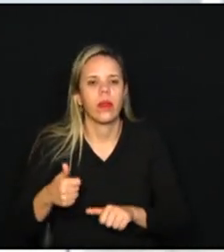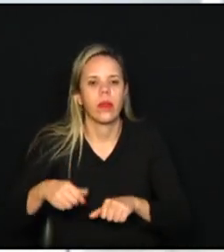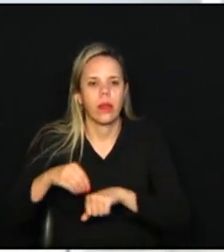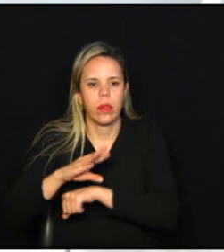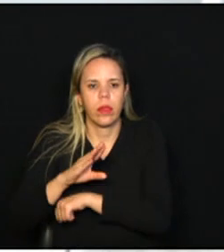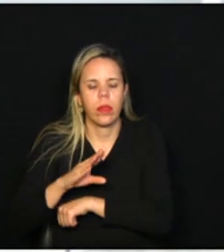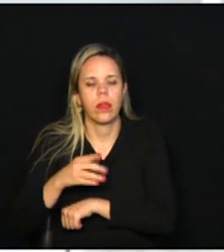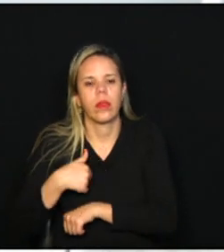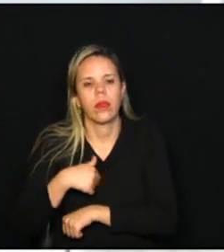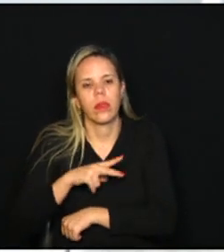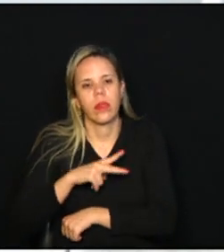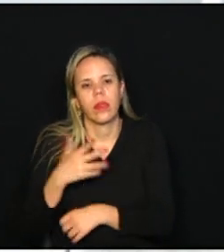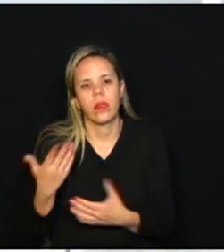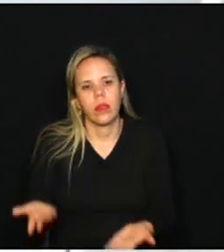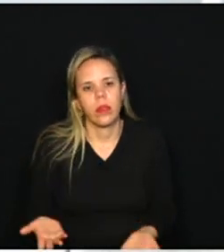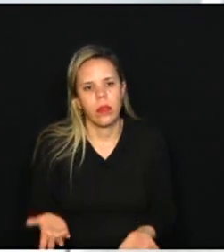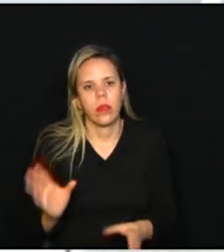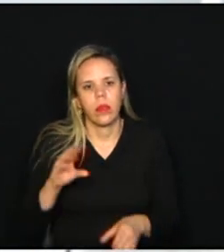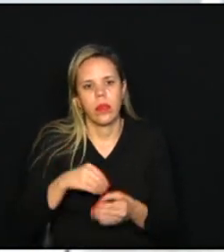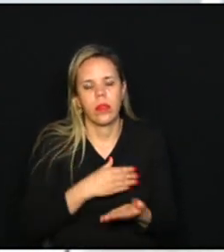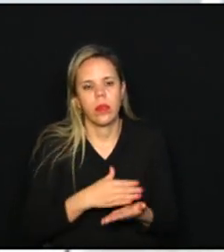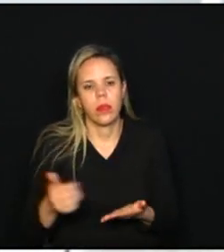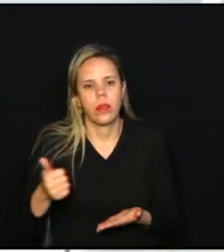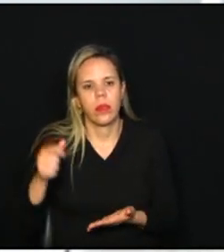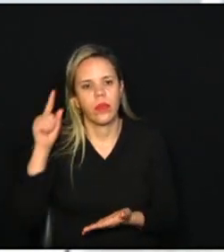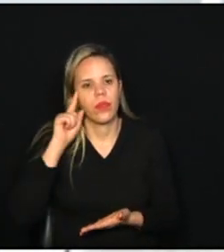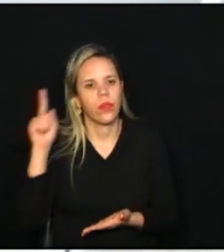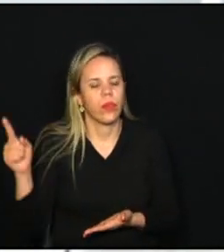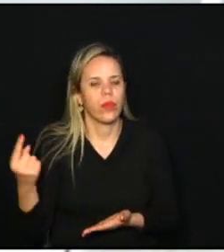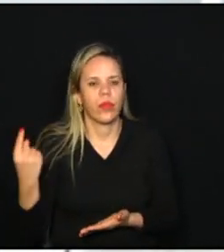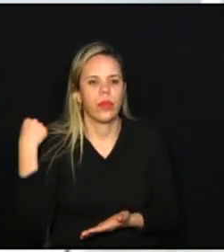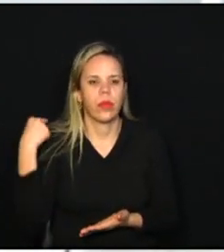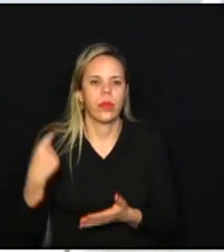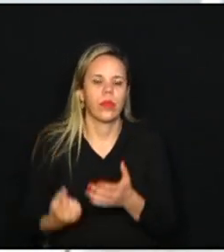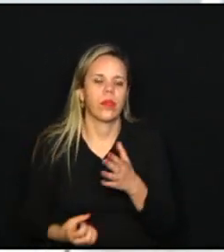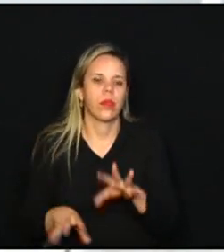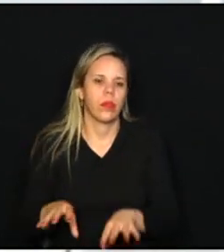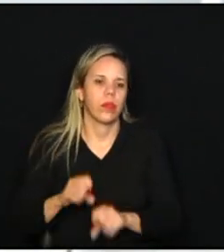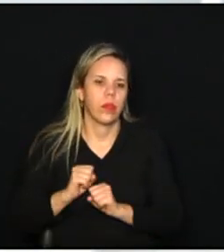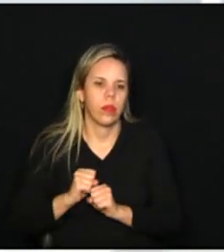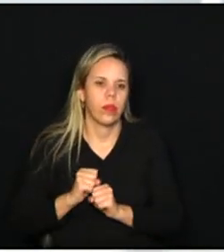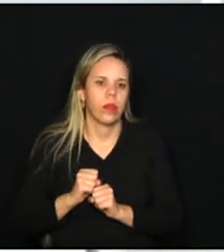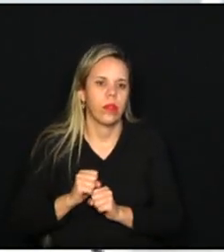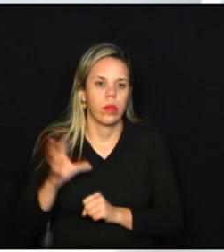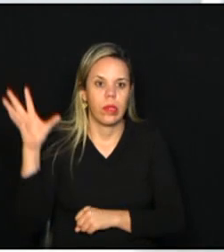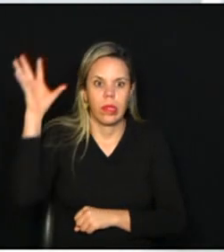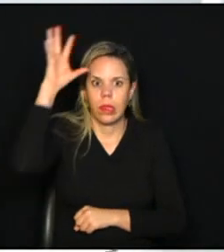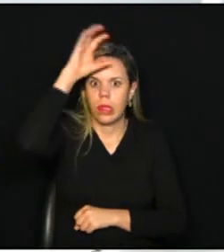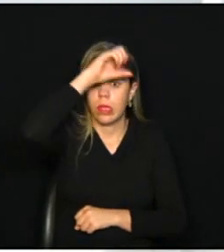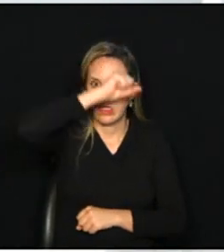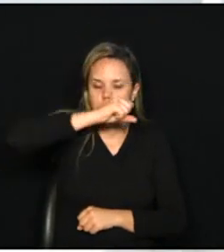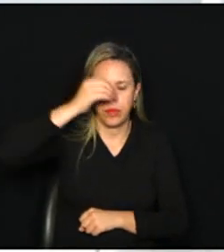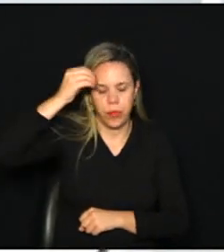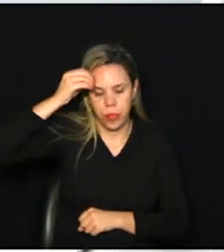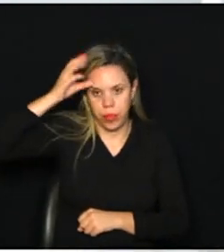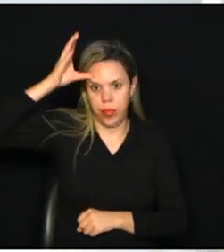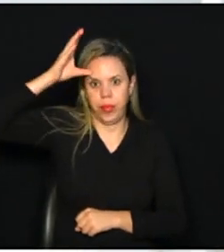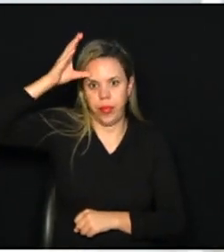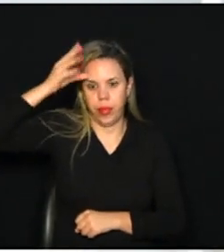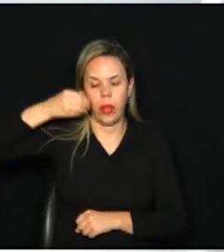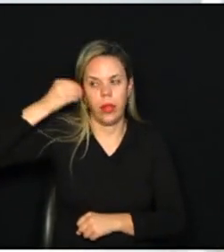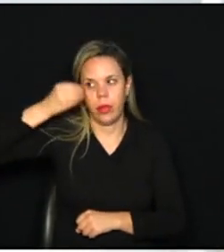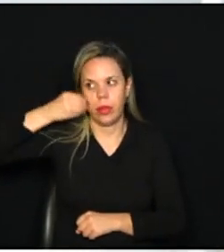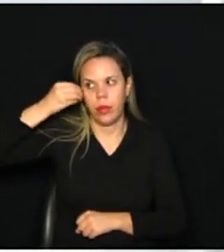eu particularmente, que estou desde o primeiro dia, do primeiro caso, acho que a gente já aprendeu muito com essa doença e agora